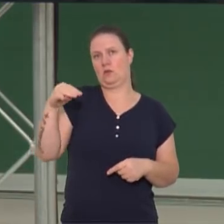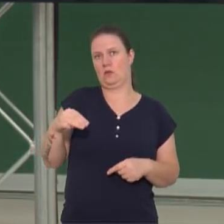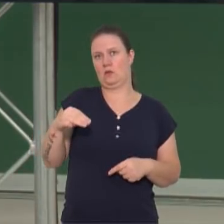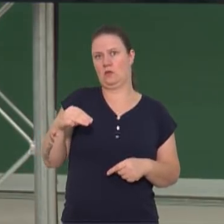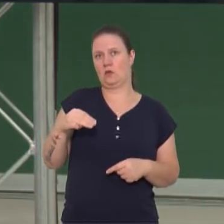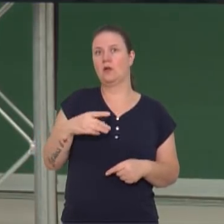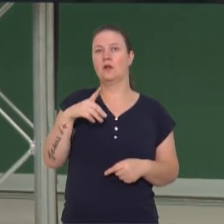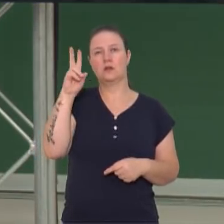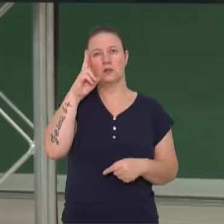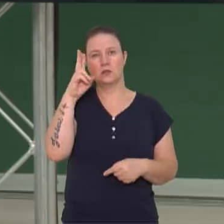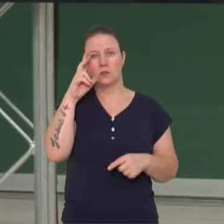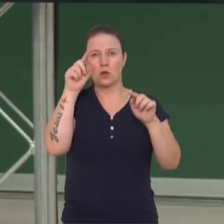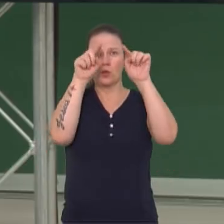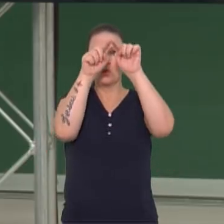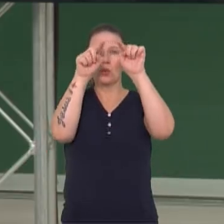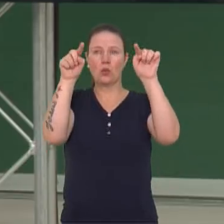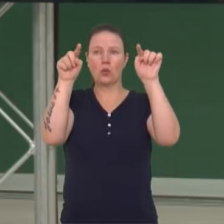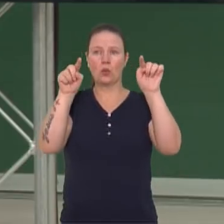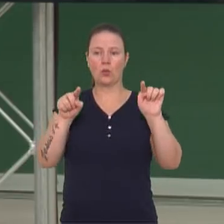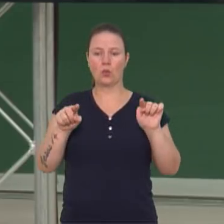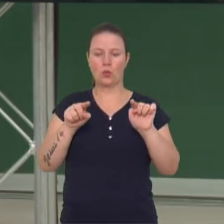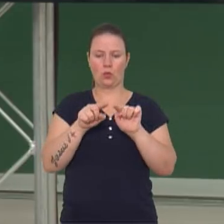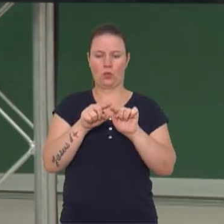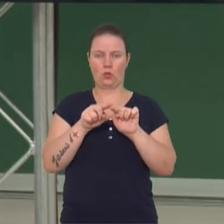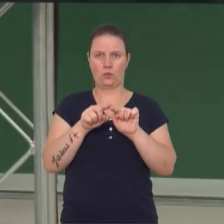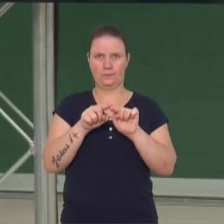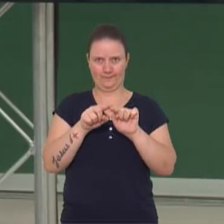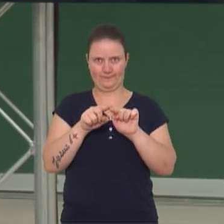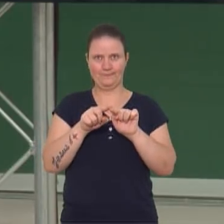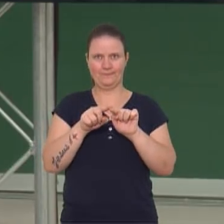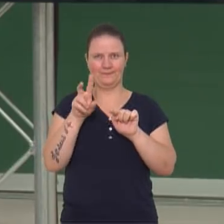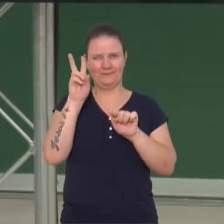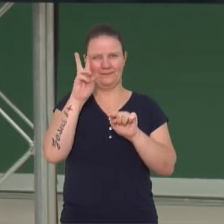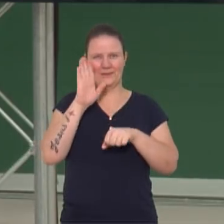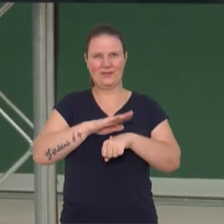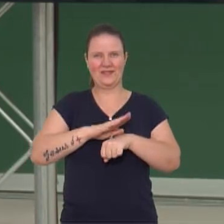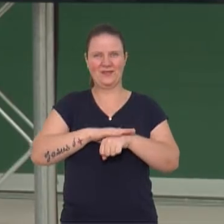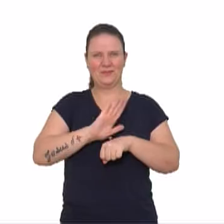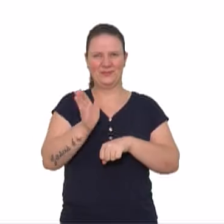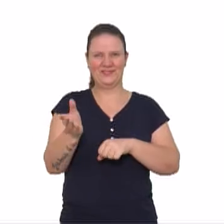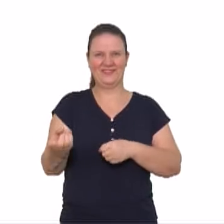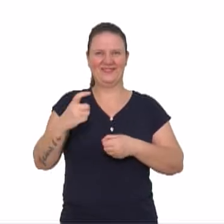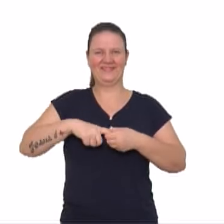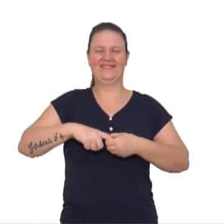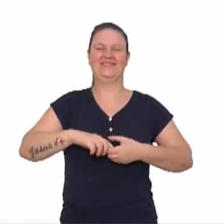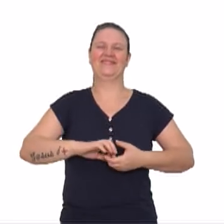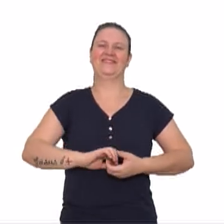Quadrado, lembra do que é o quadrado, as características do quadrado. Tempo para vocês.